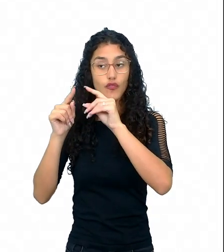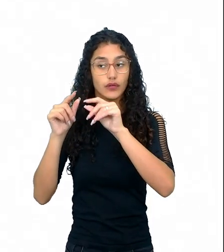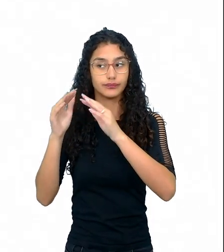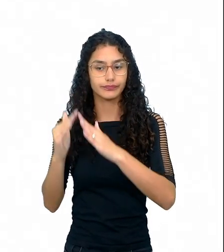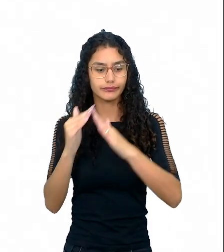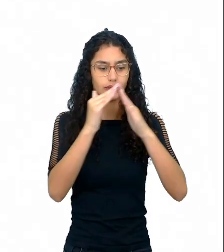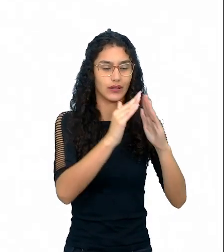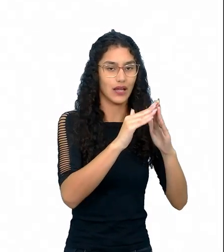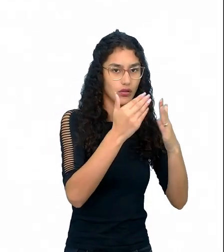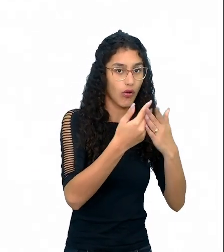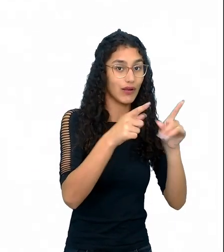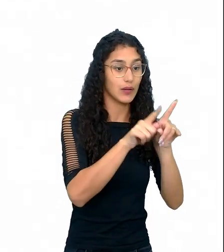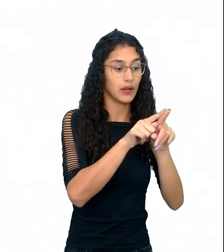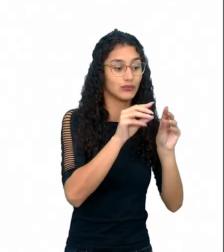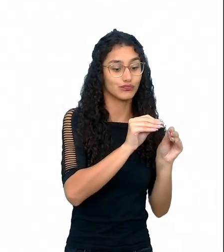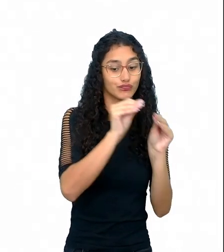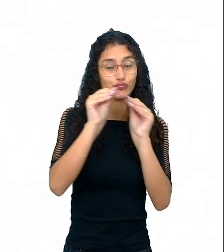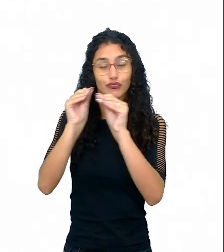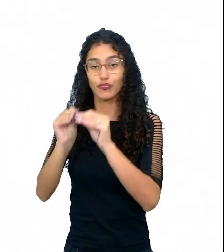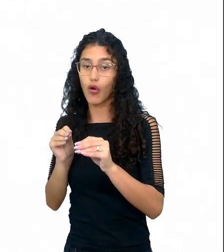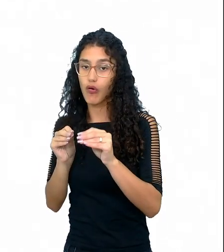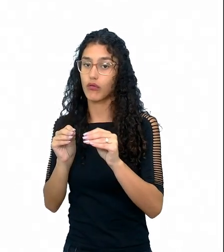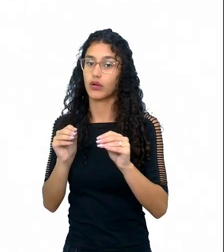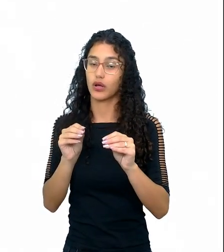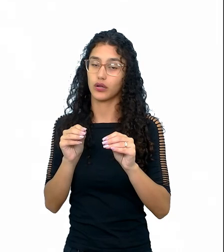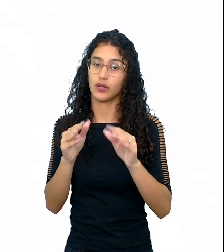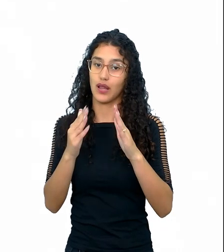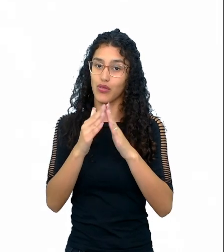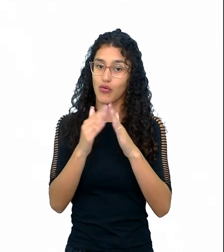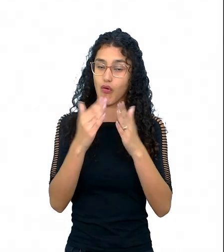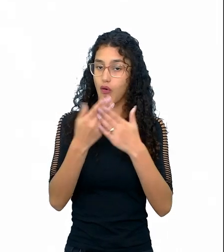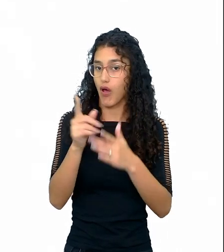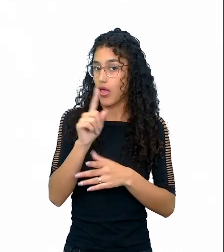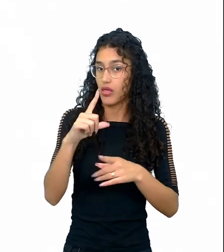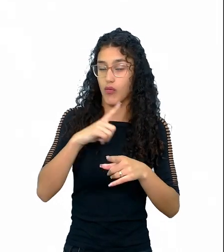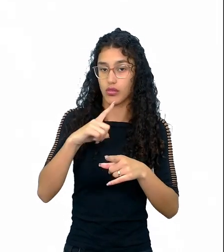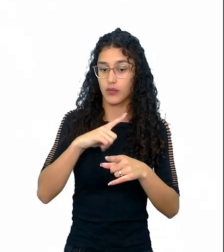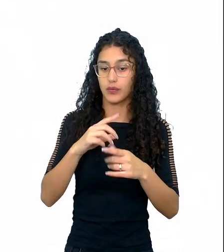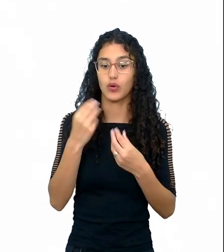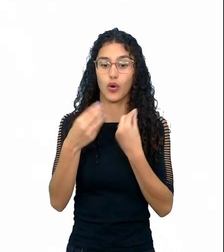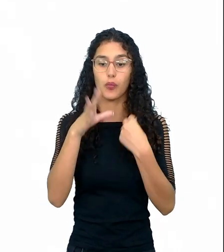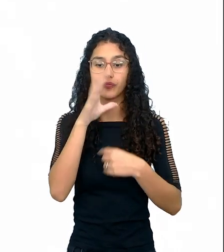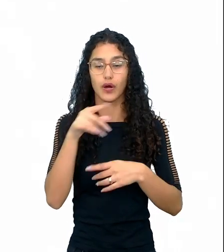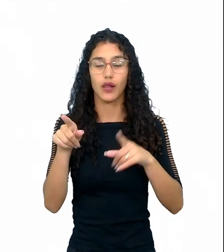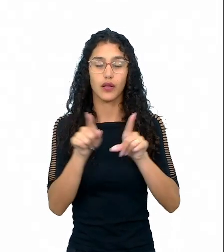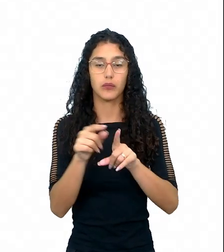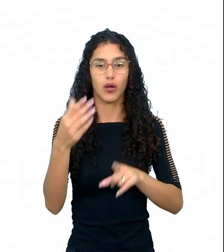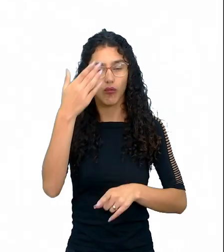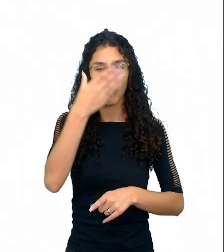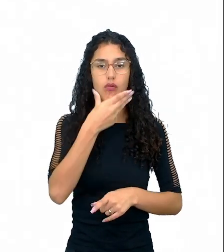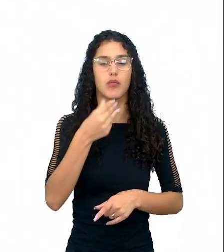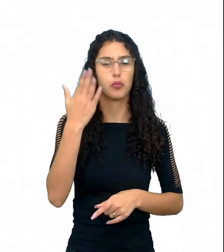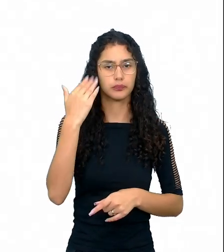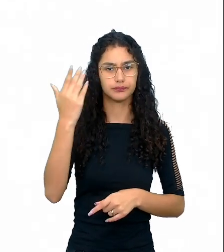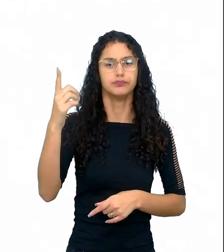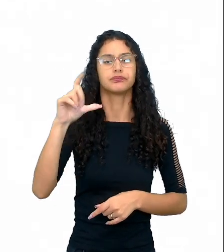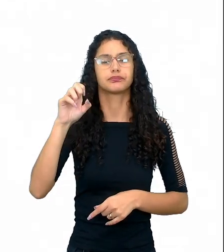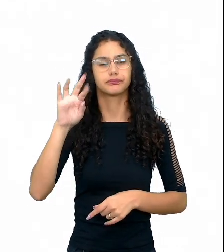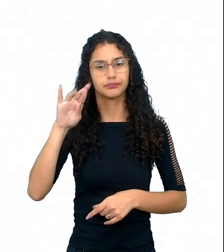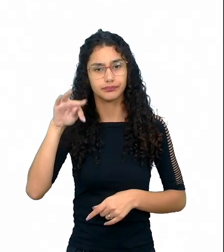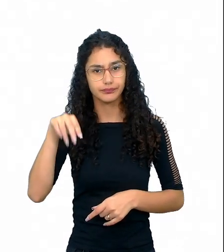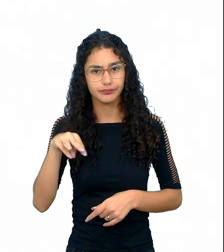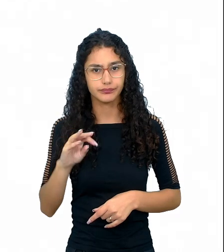escola também, devem ser valorizados. Então, como diz Marcuski, né, o letramento ele não